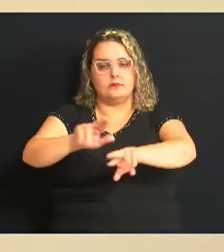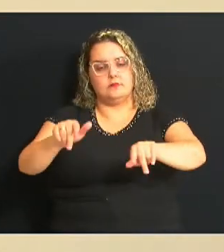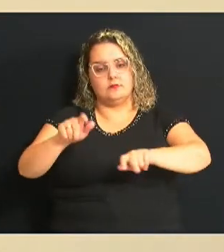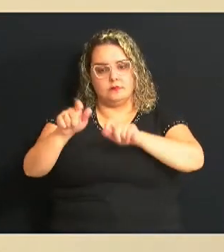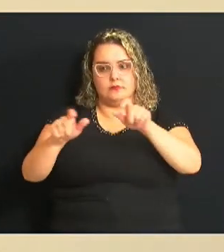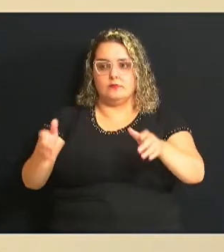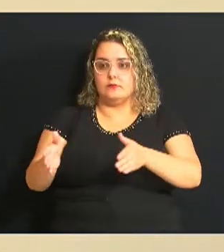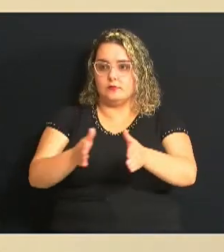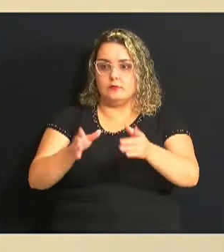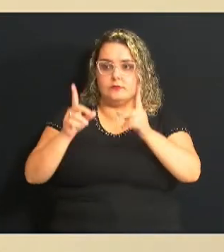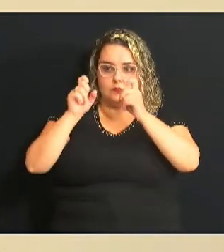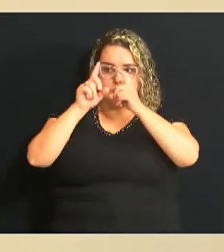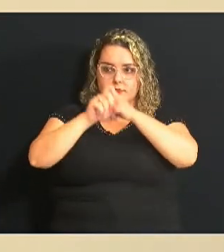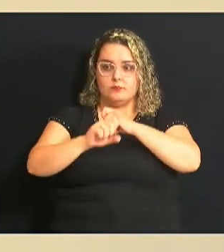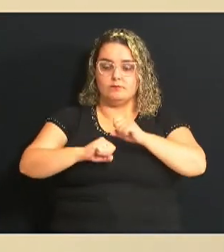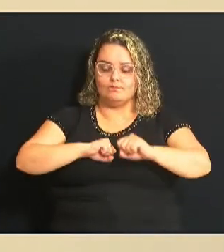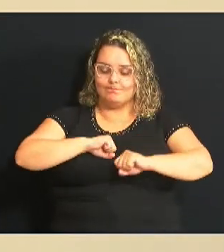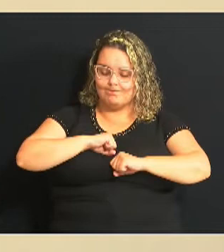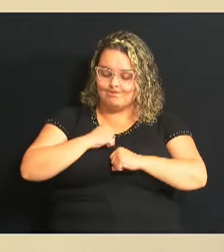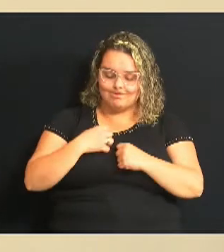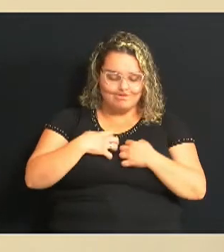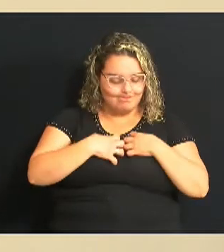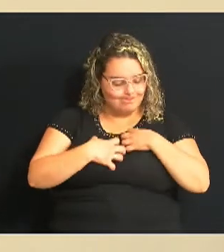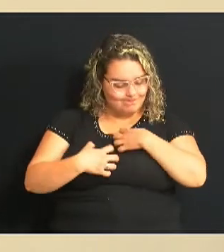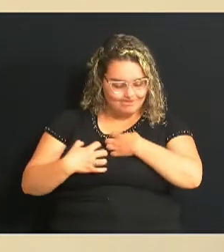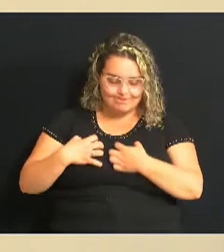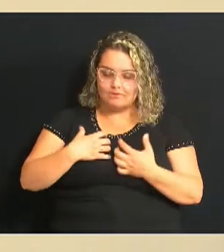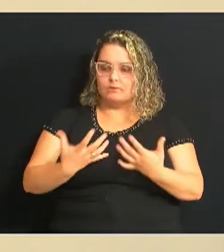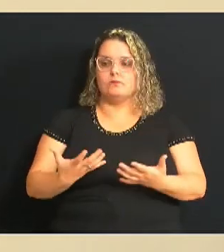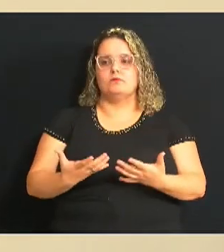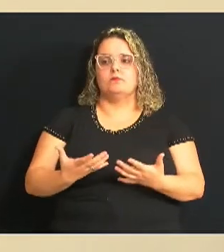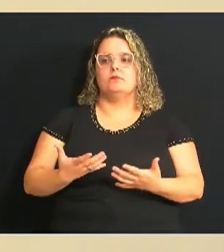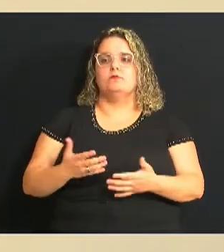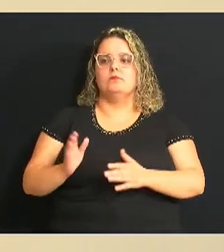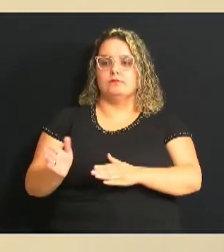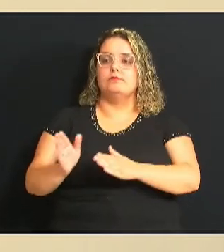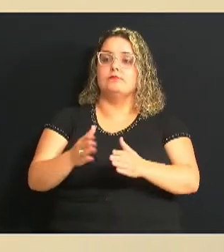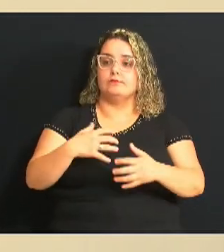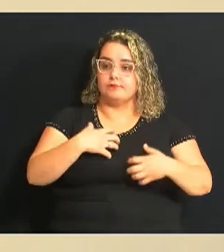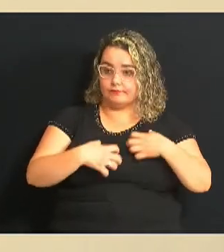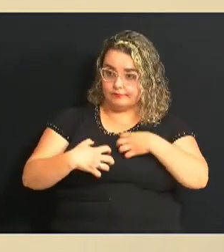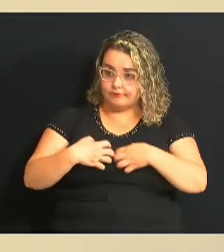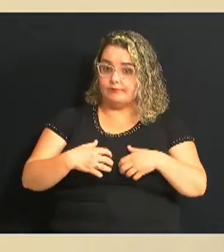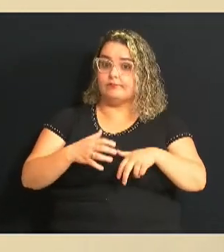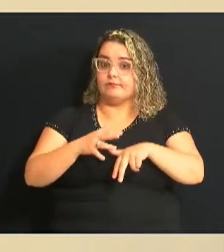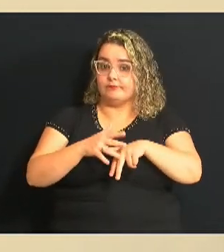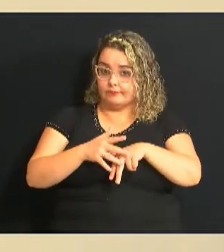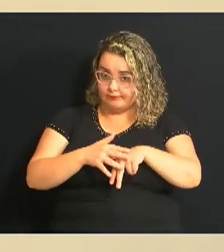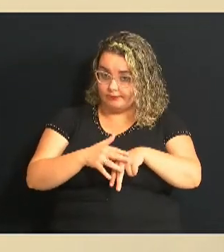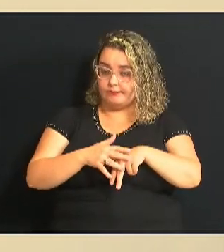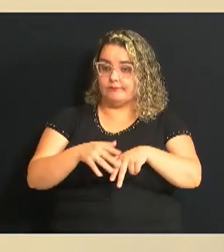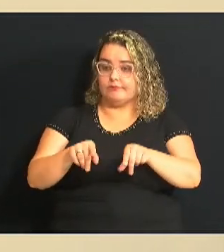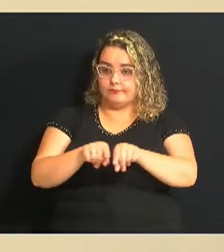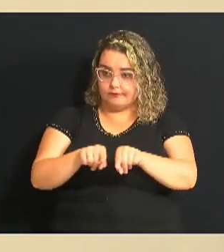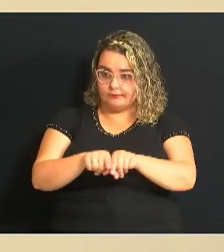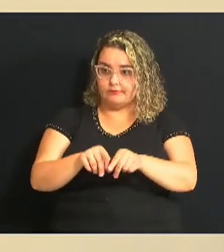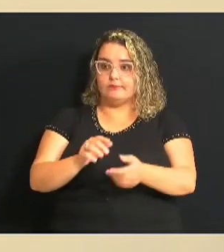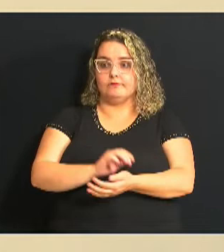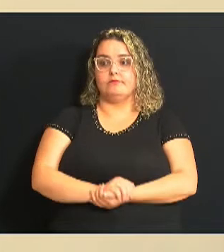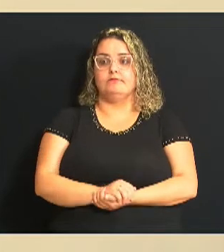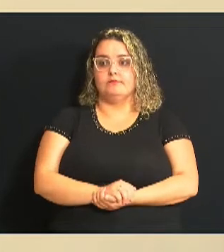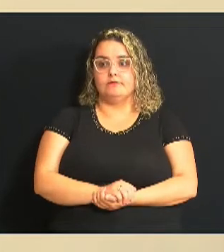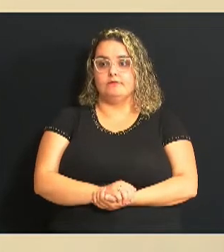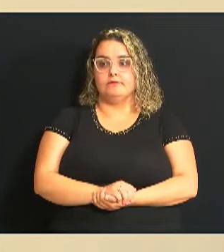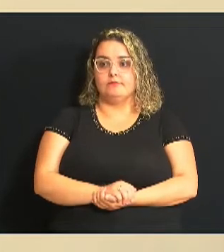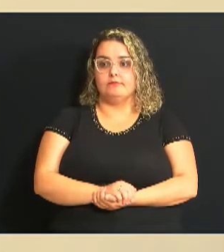de dificuldade e angústia. Também trilhei esse caminho de angústia como paciente. E com a dor de estar no